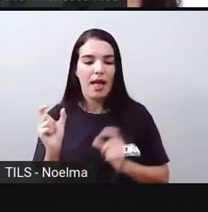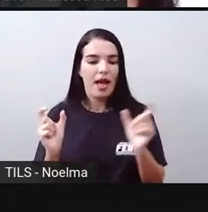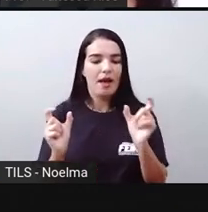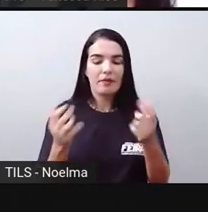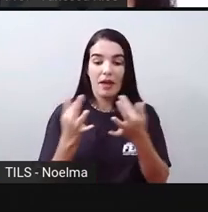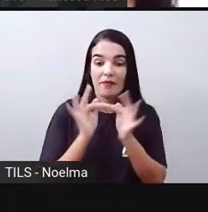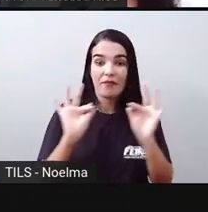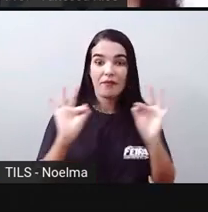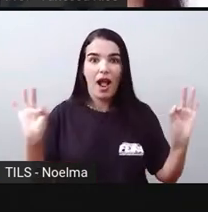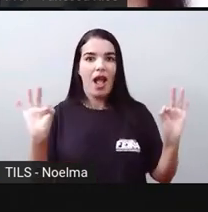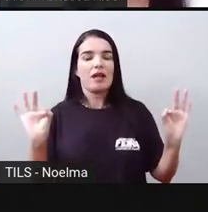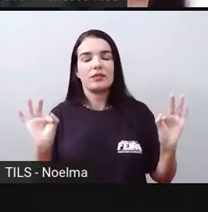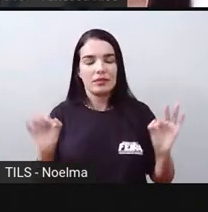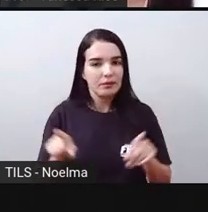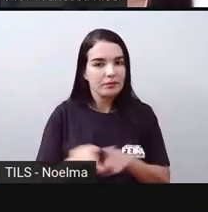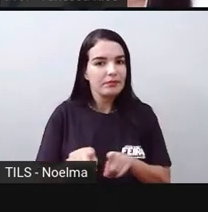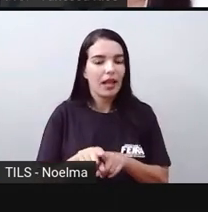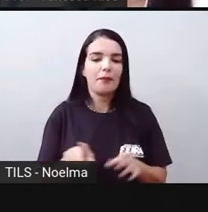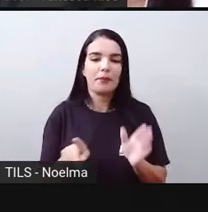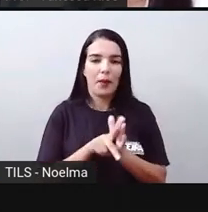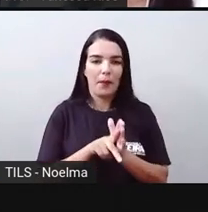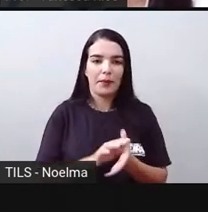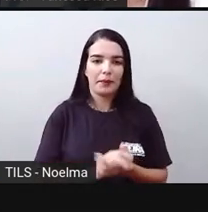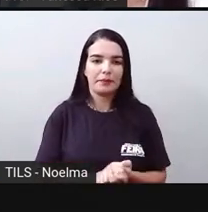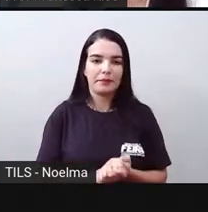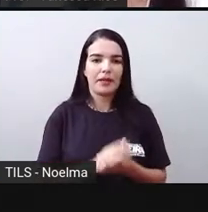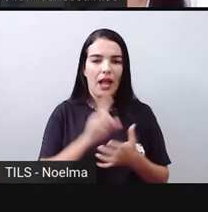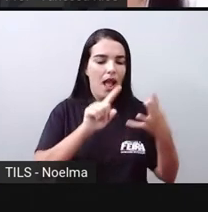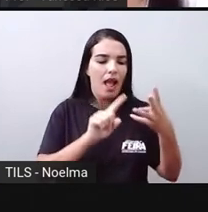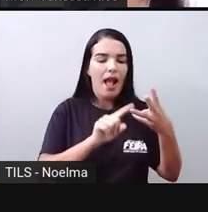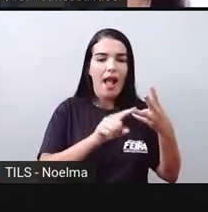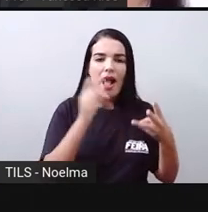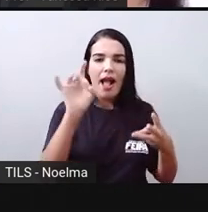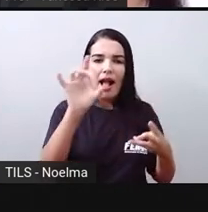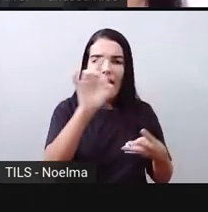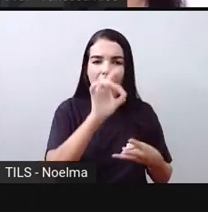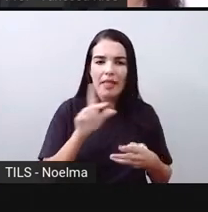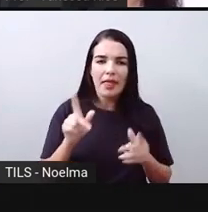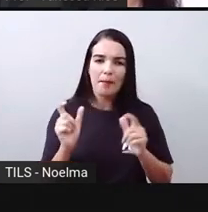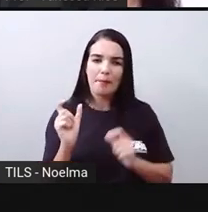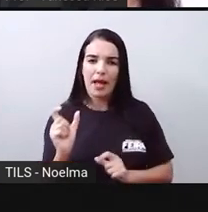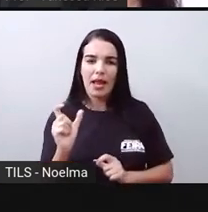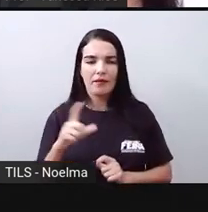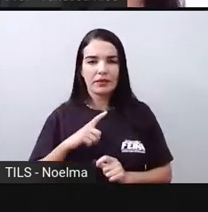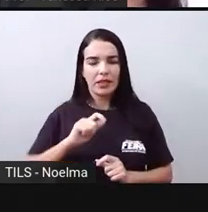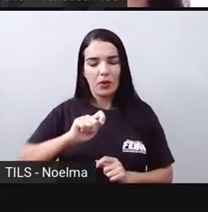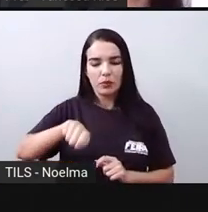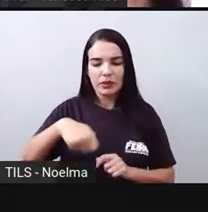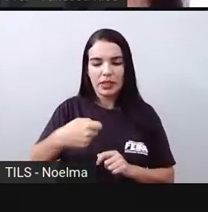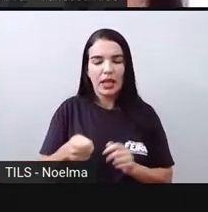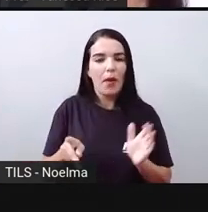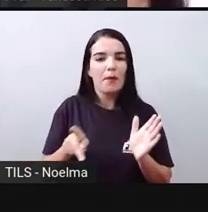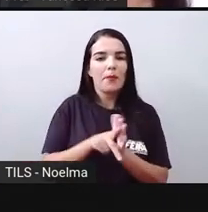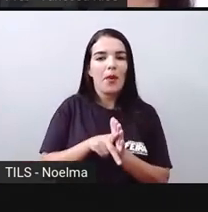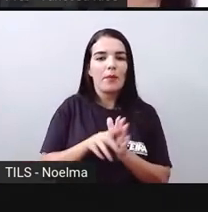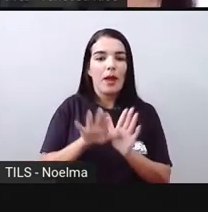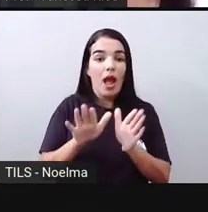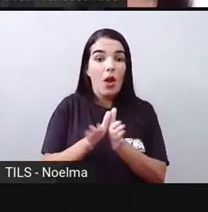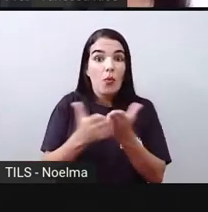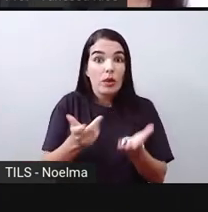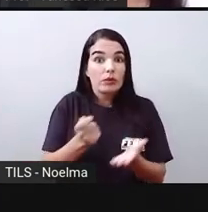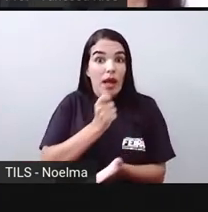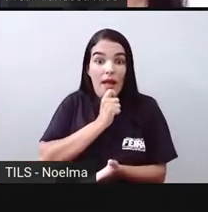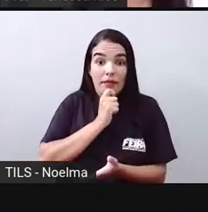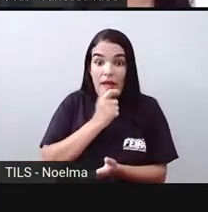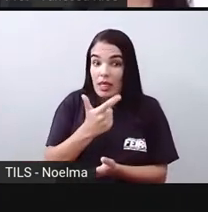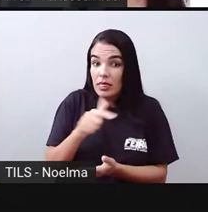de organizar uma frase. E cada palavra possui um sinal próprio. E quando as